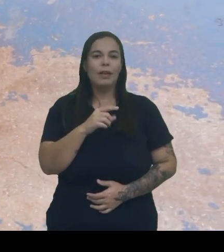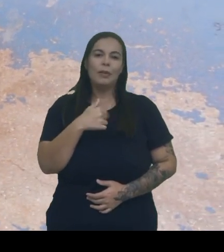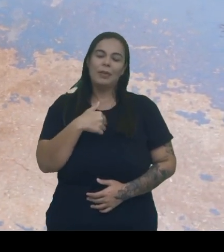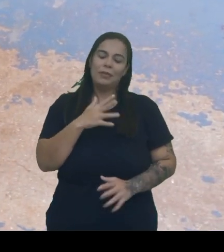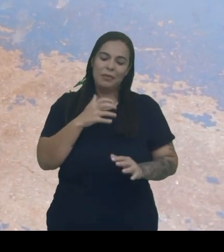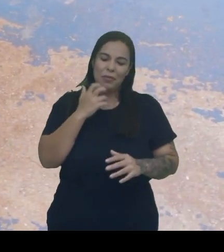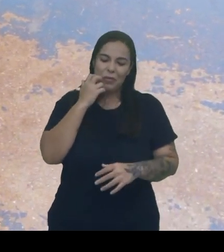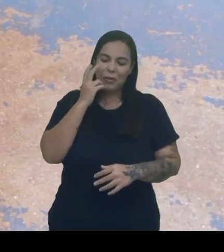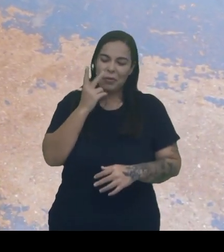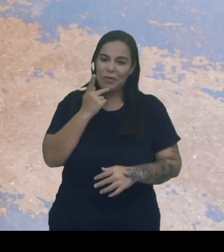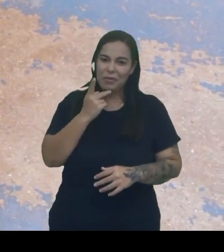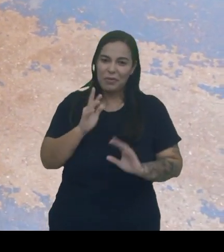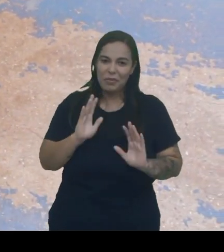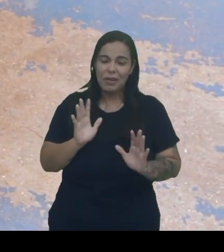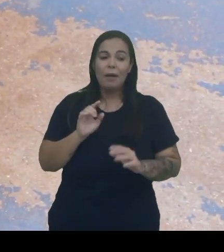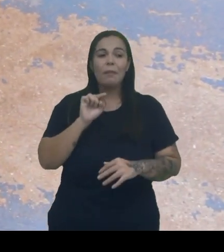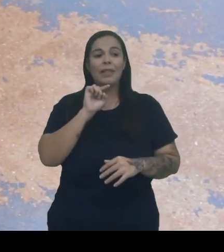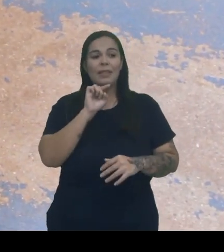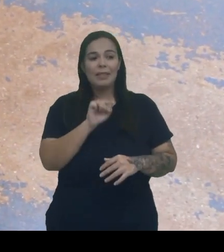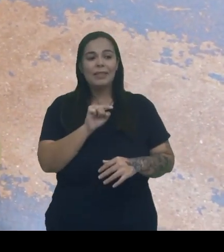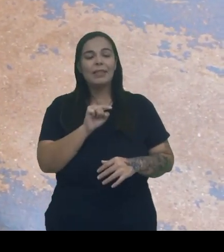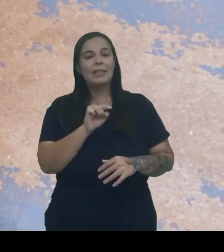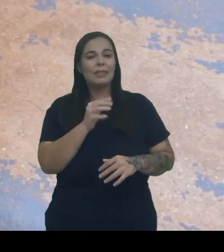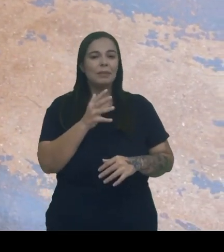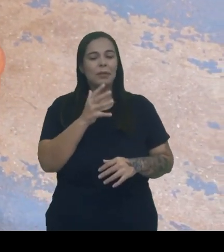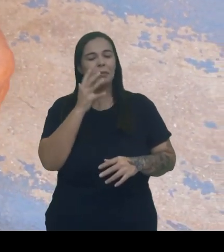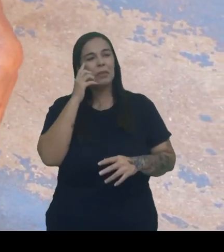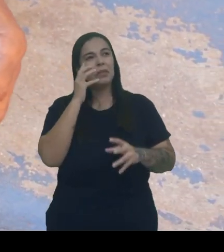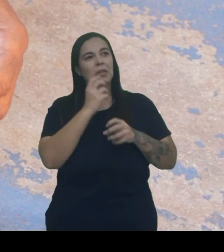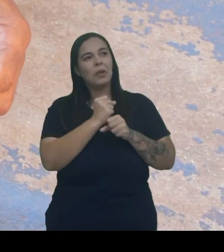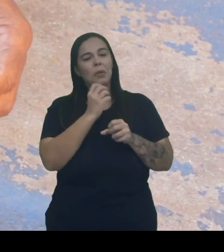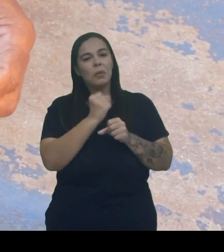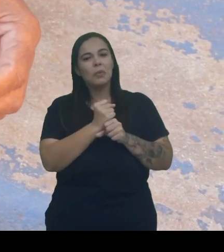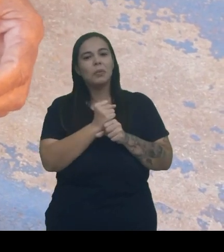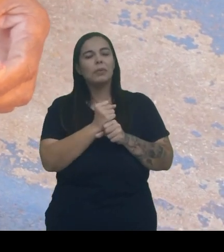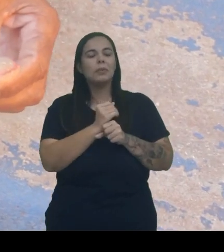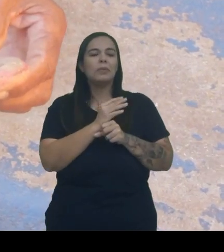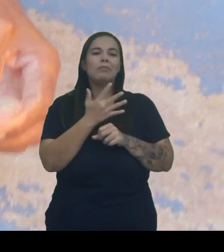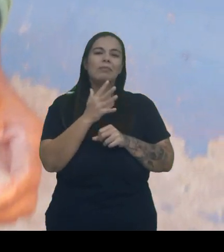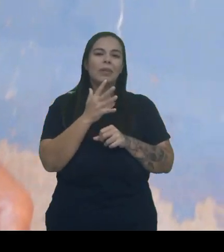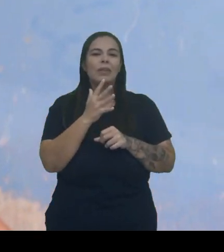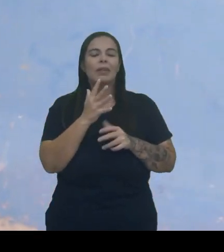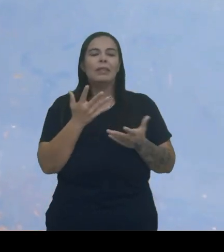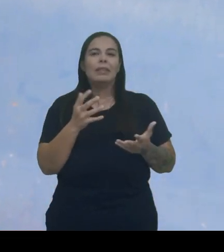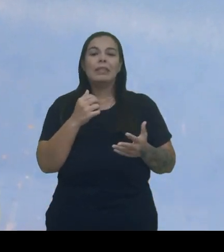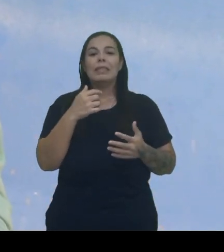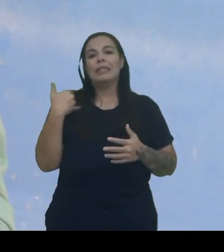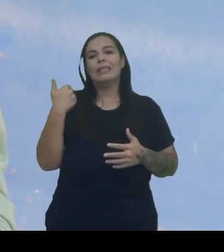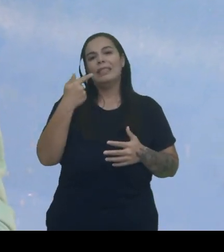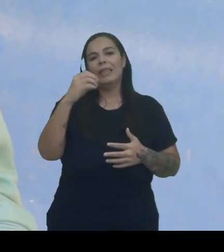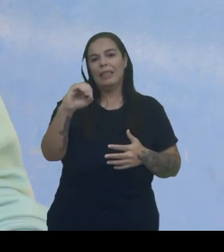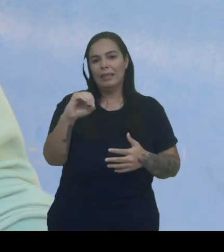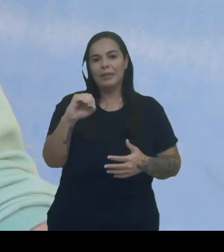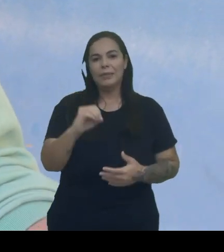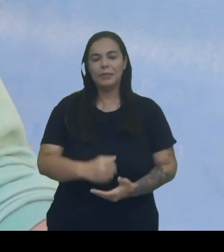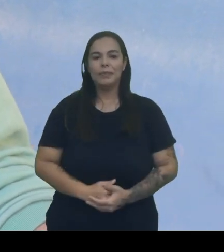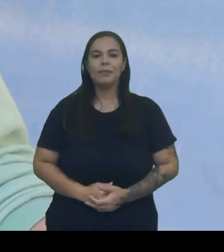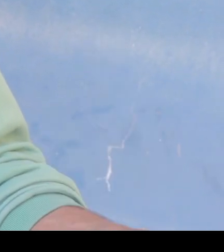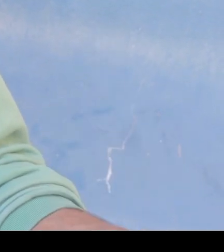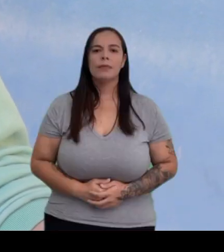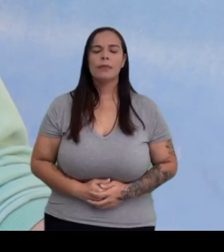Eu tenho até vergonha de dizer pra você. Esse aqui eu calculo. Olha, eu vou botar esse aqui pra você uns 70